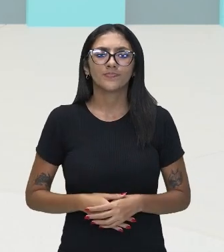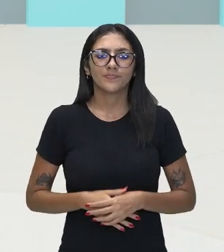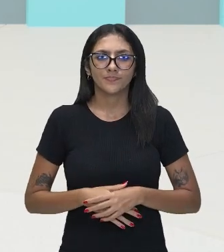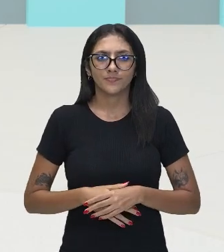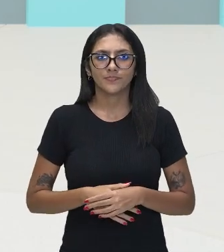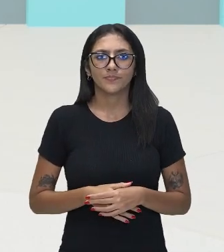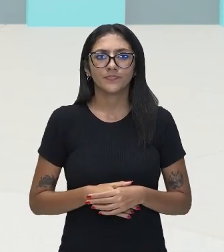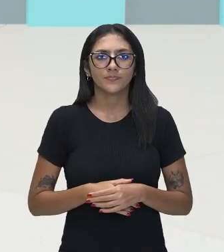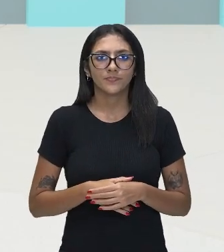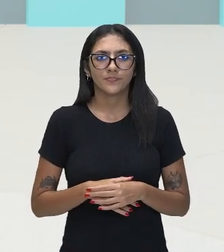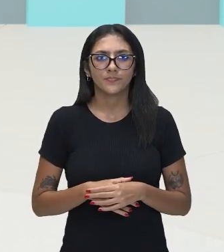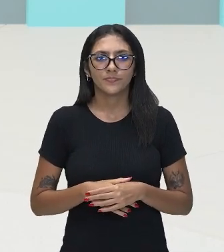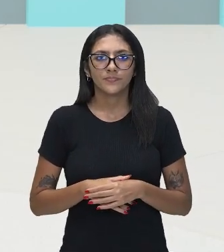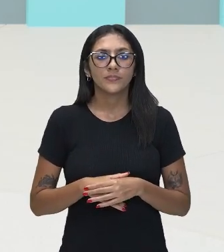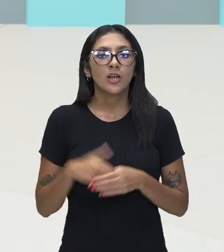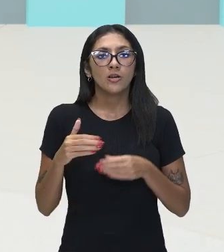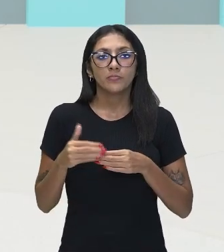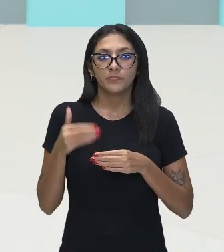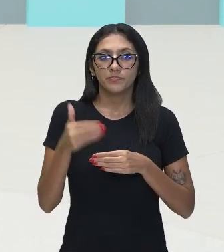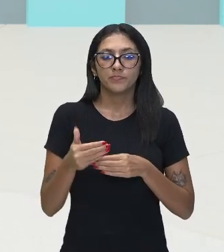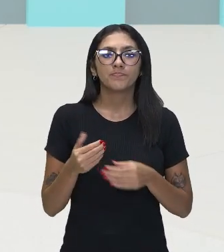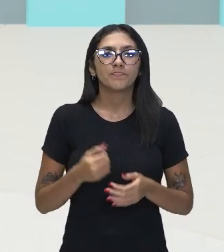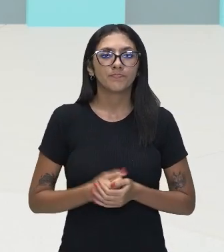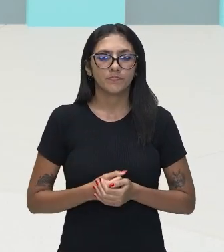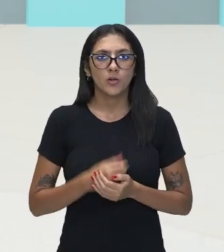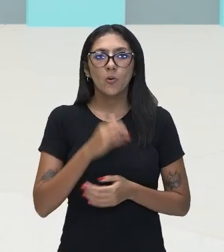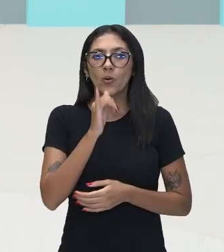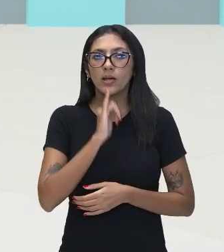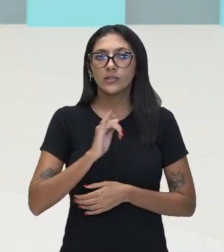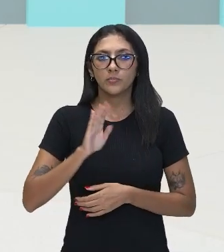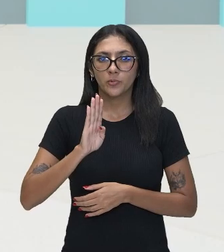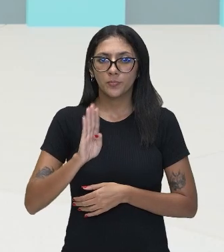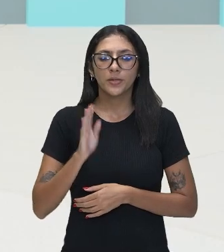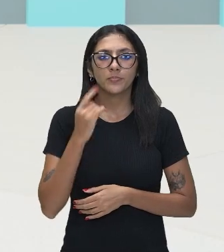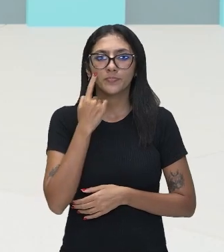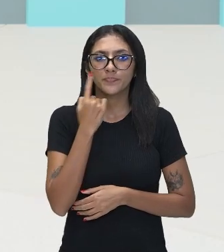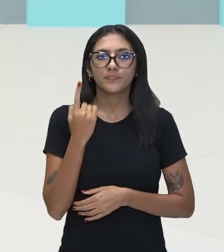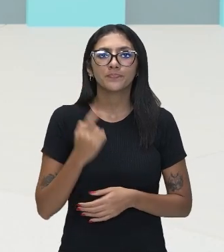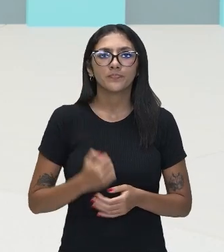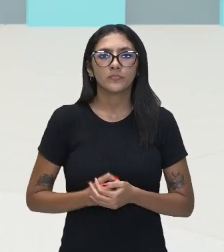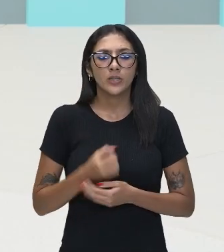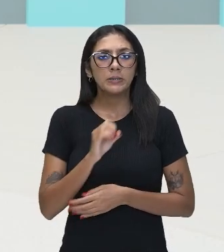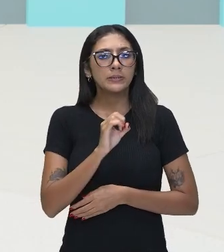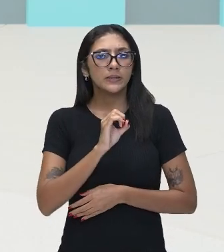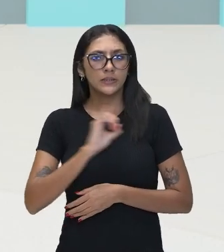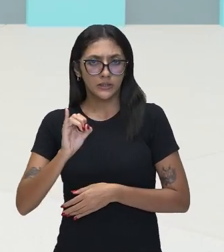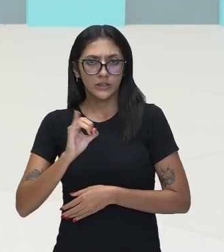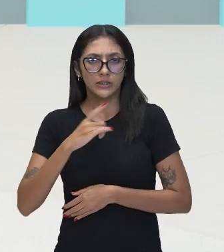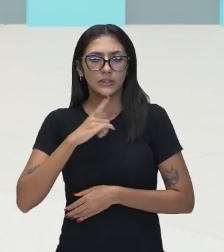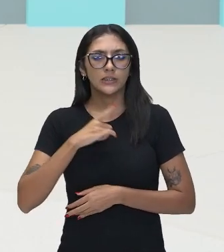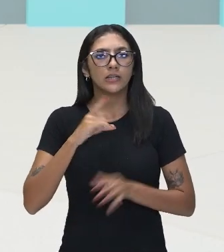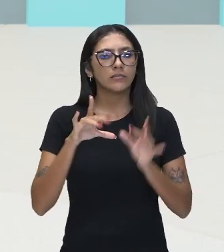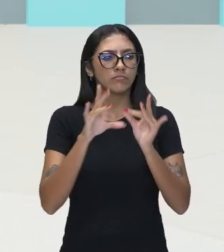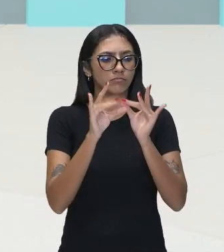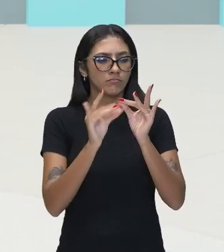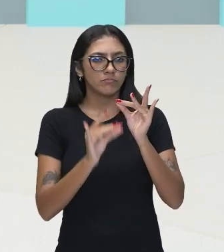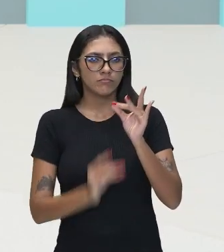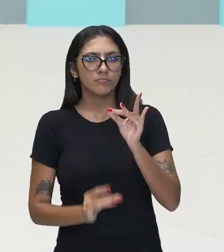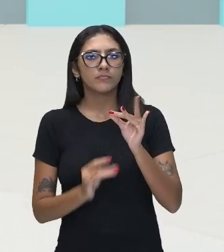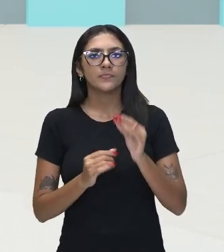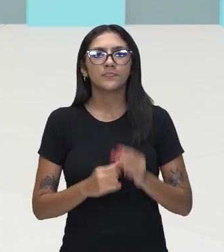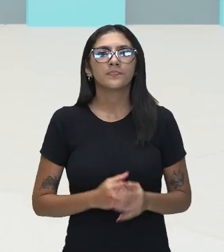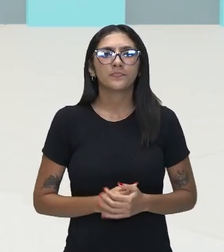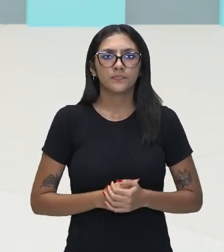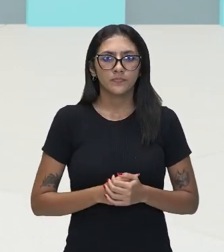então, nós vamos observar a situação B. Veja, se houver especificação, então o sujeito